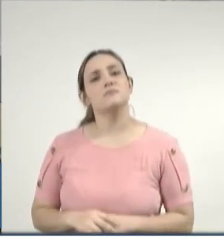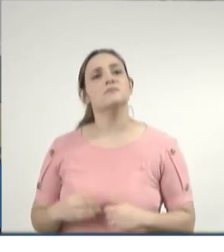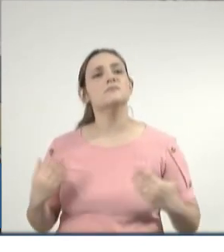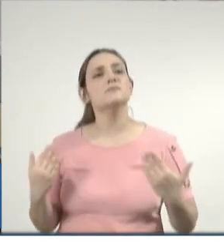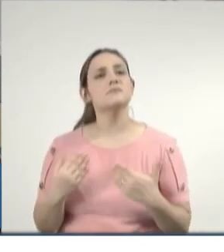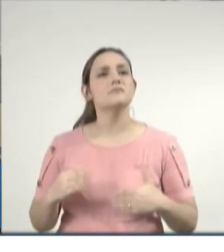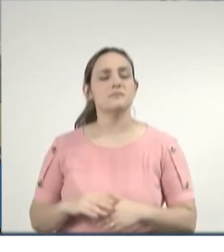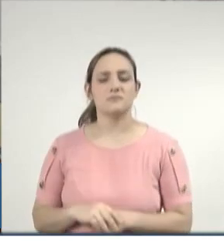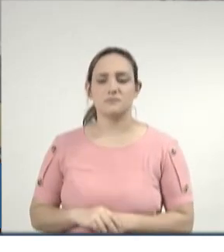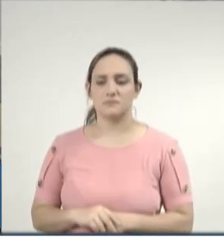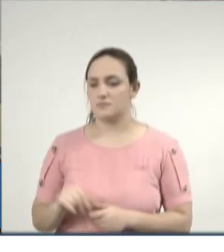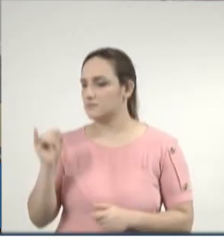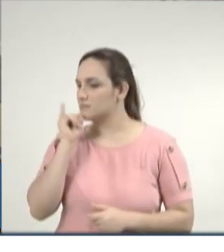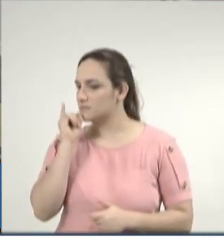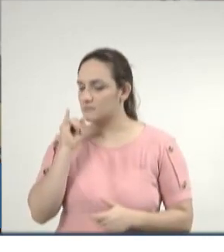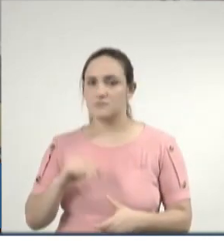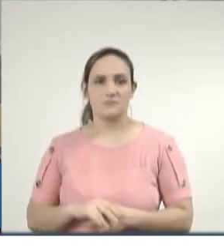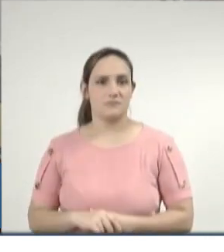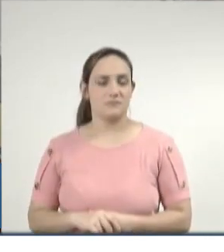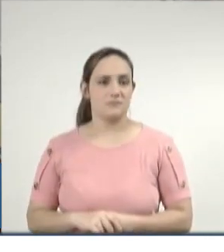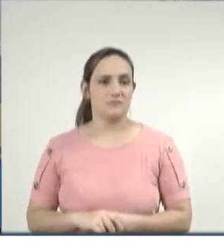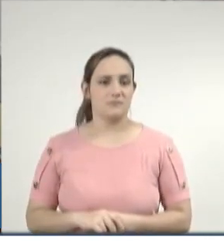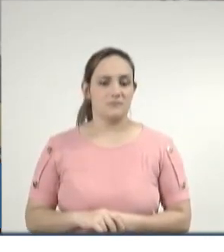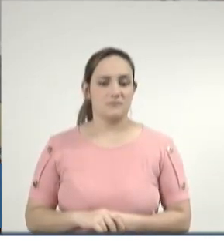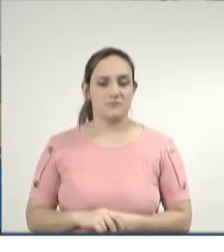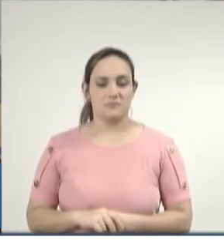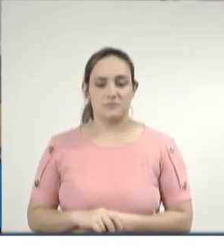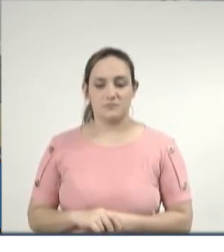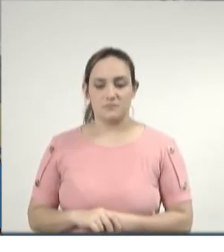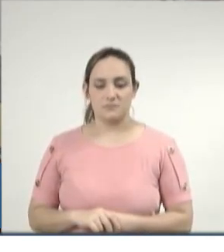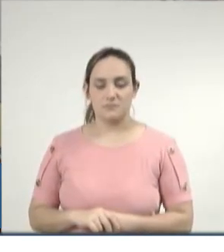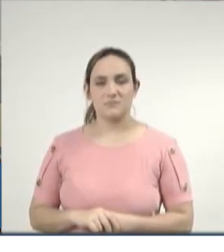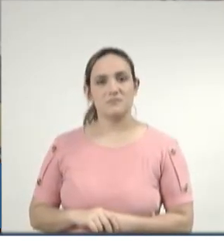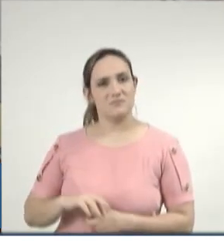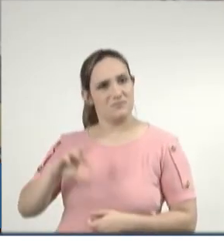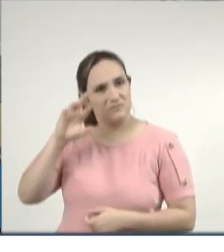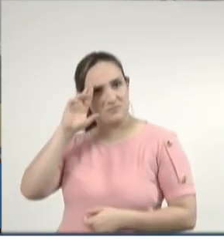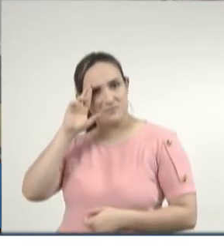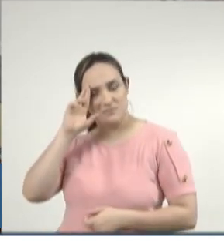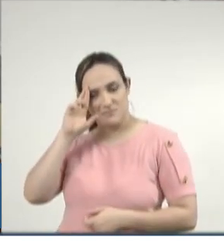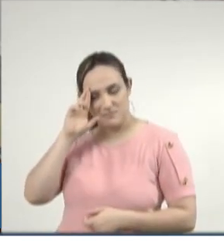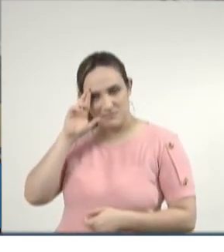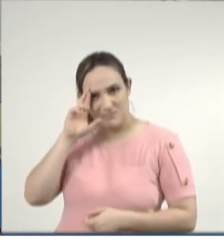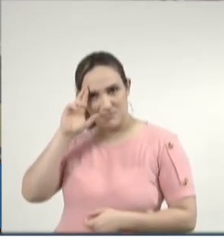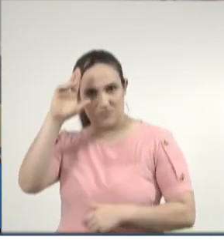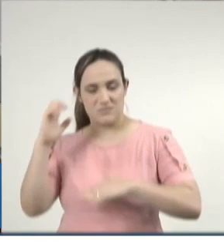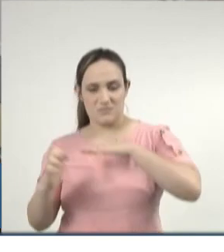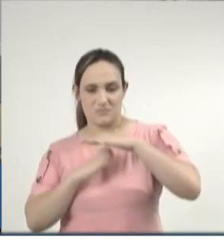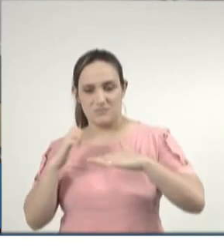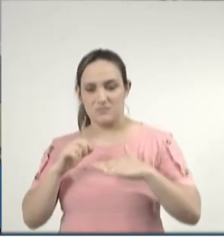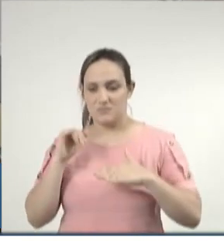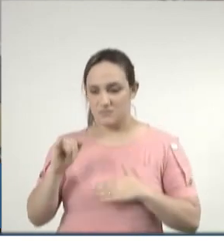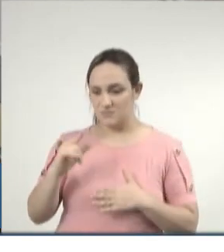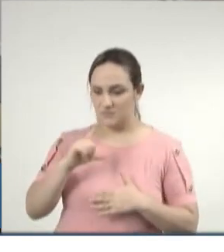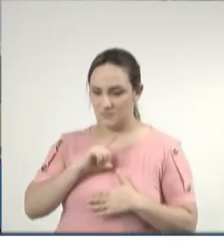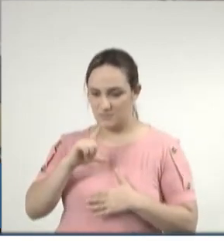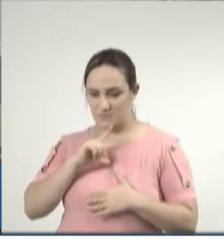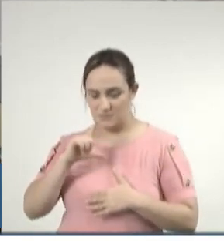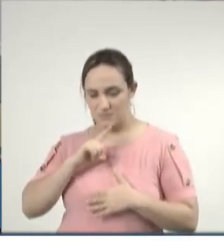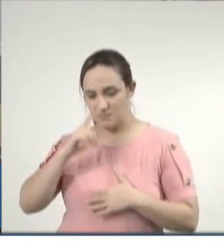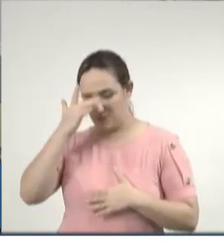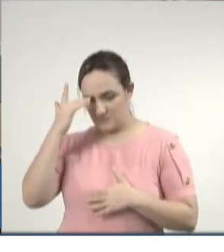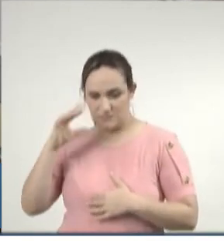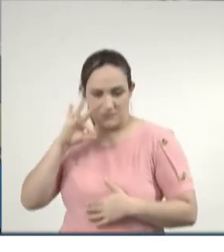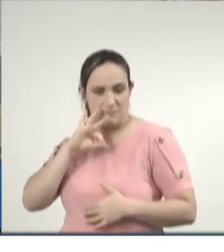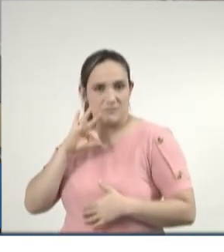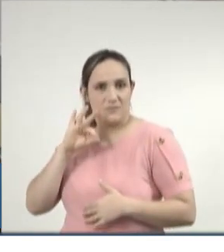olha, empregador, vou falar, né, numa linguagem acessível. Empregador é o seguinte, se você tiver homem e mulher fazendo a mesma coisa na tua empresa, eles têm que